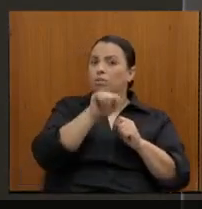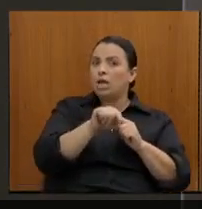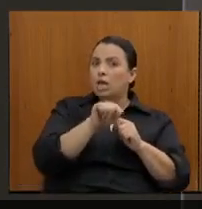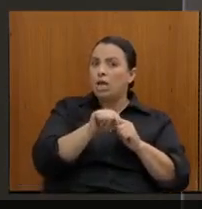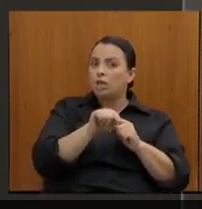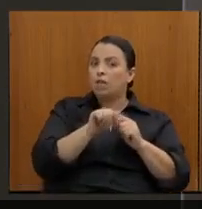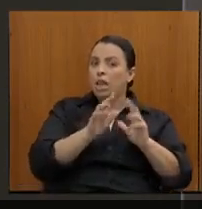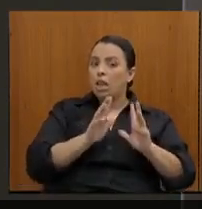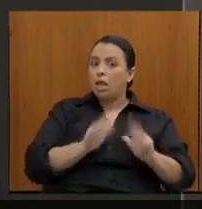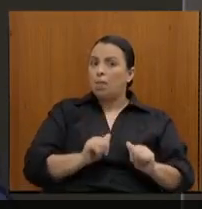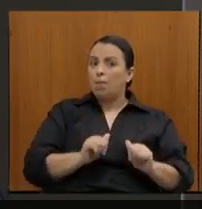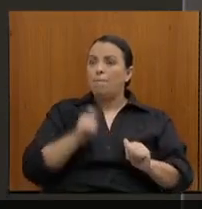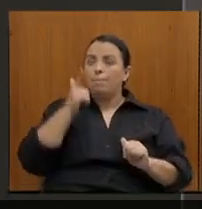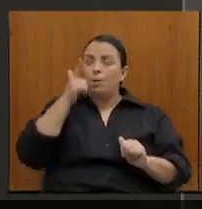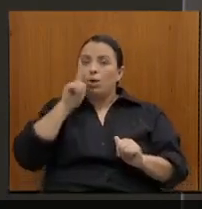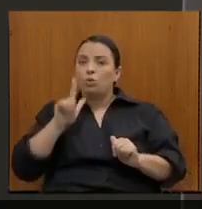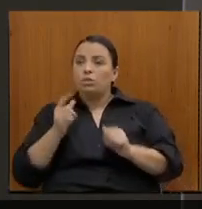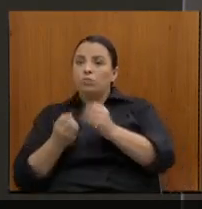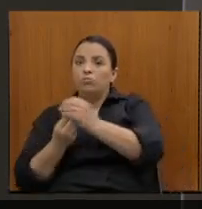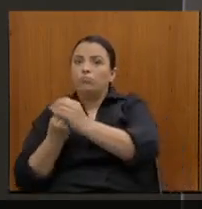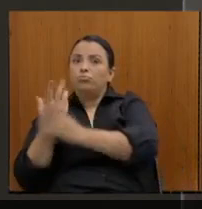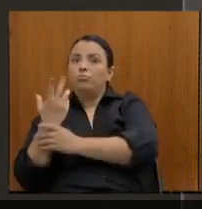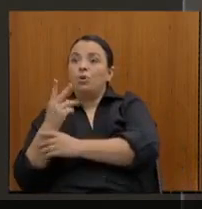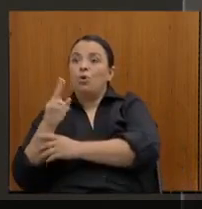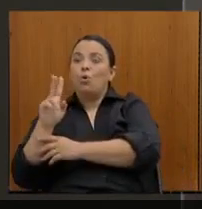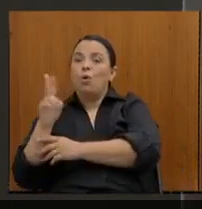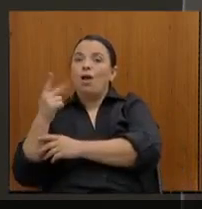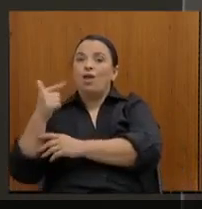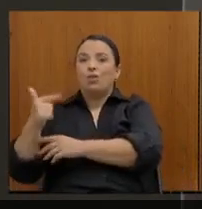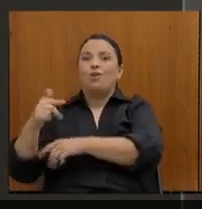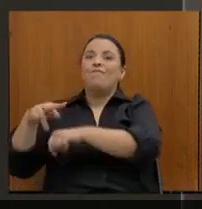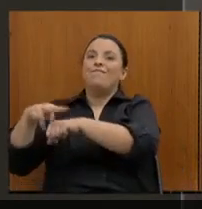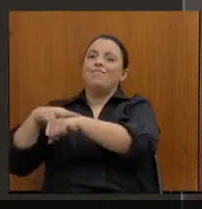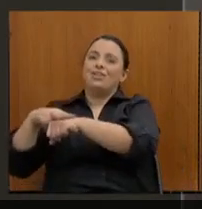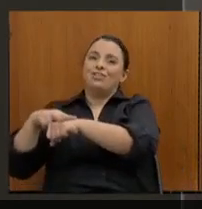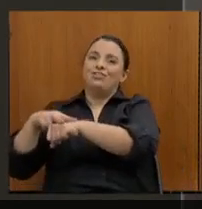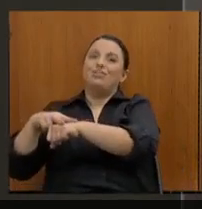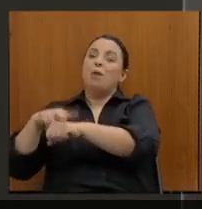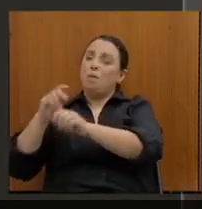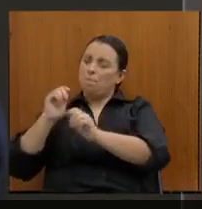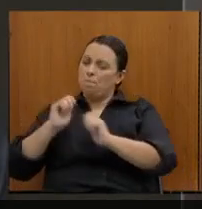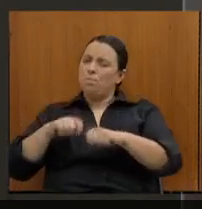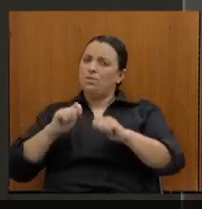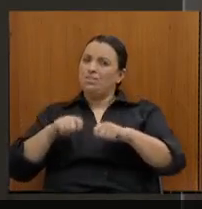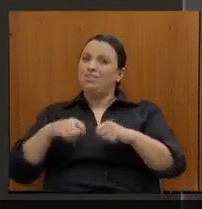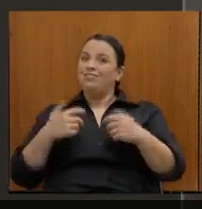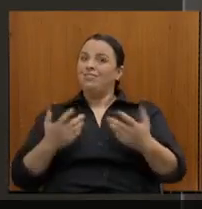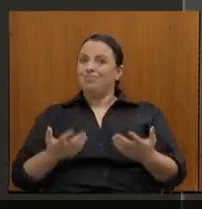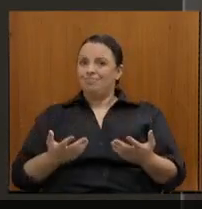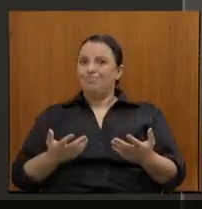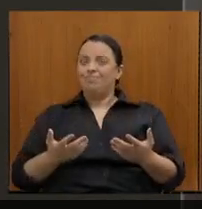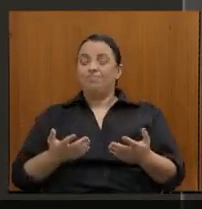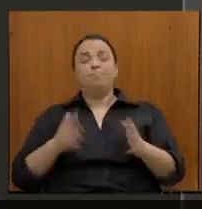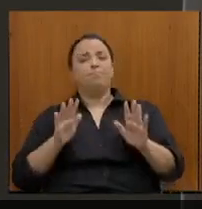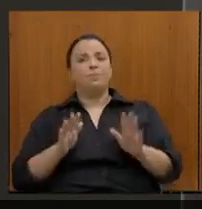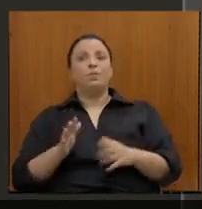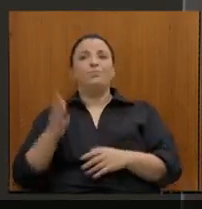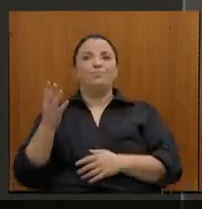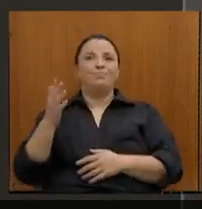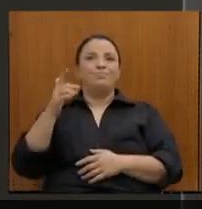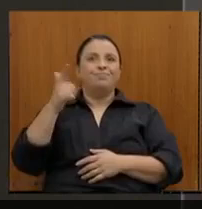hidrogênio Verde Então vão passar para próxima aí o peito essa contextualização